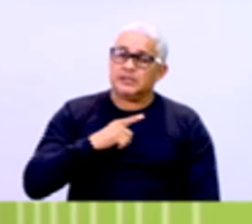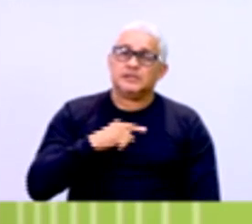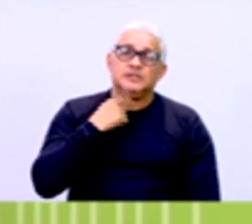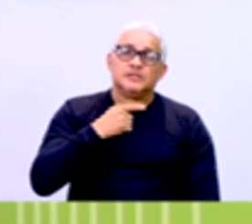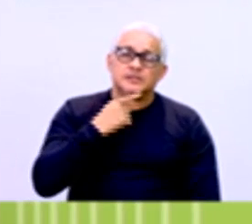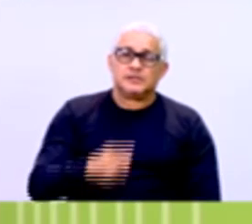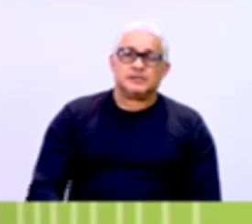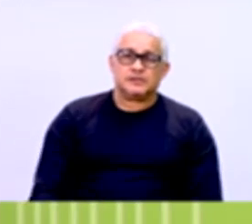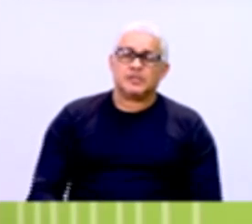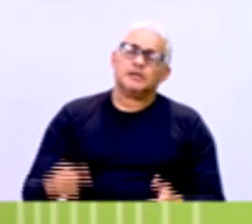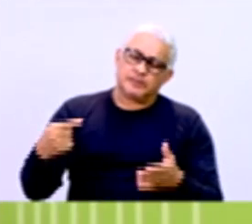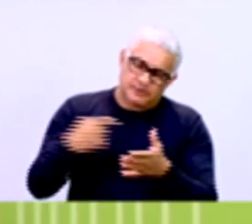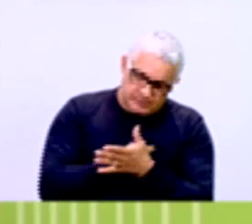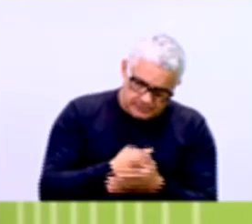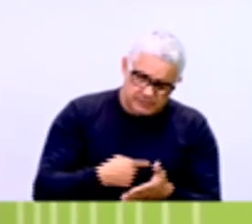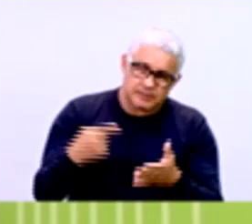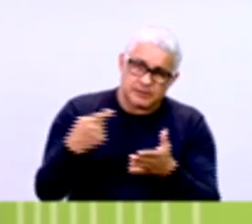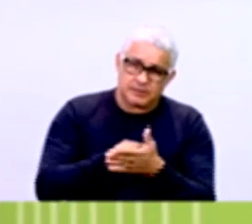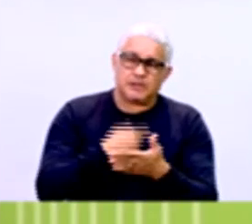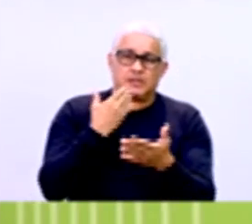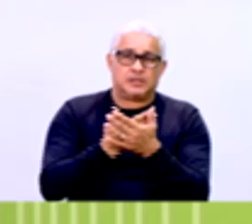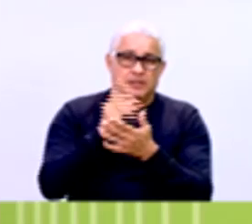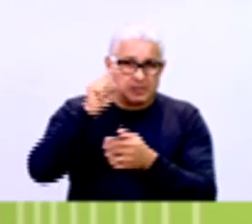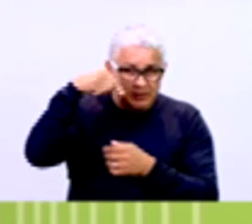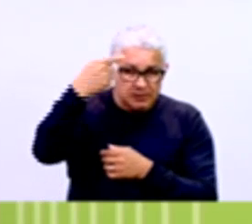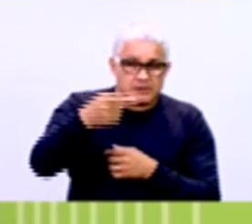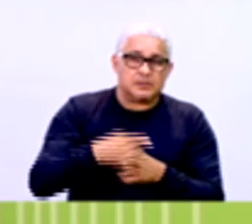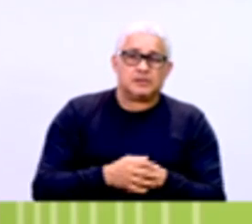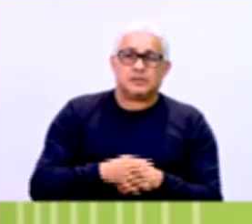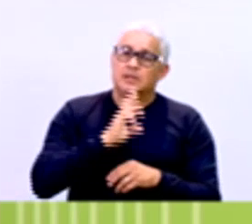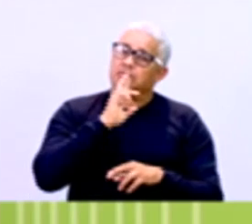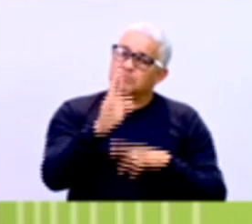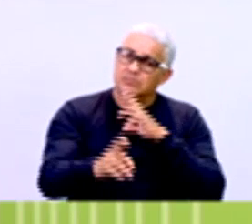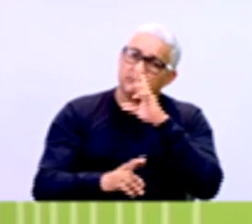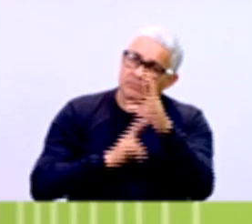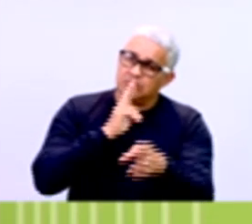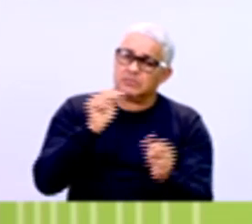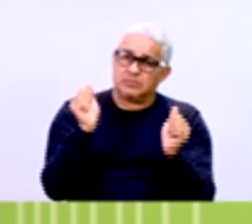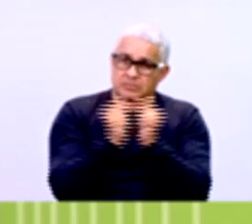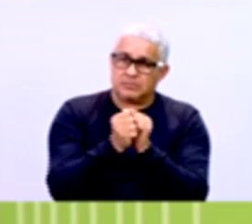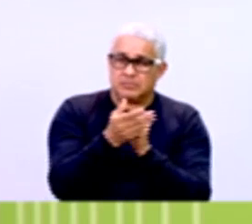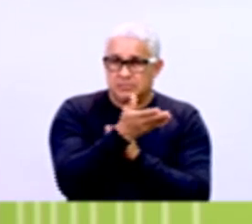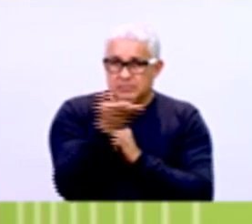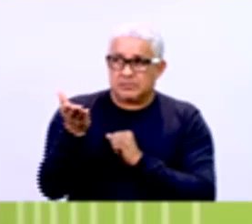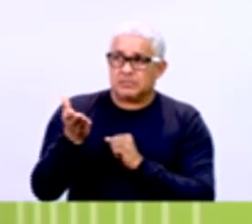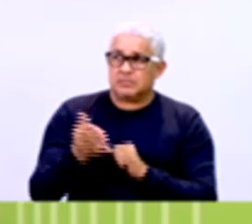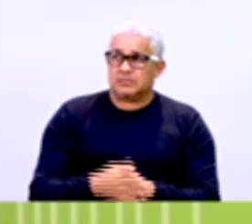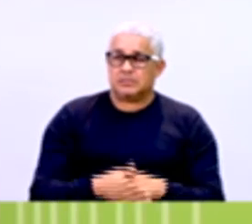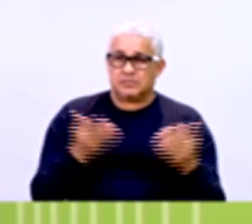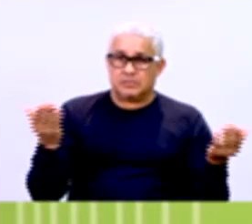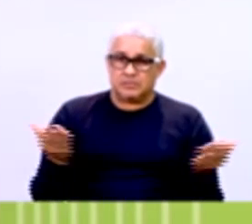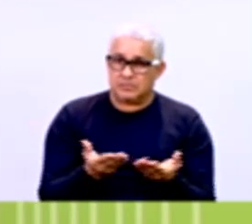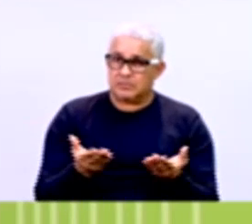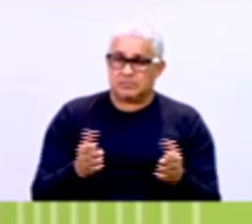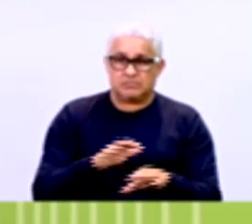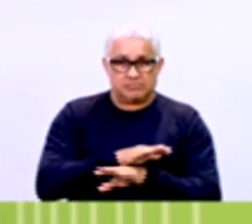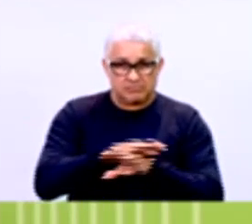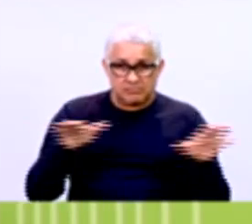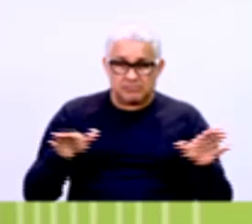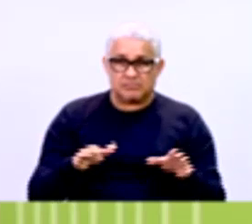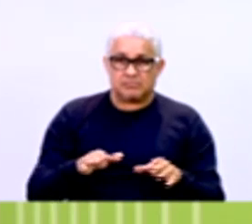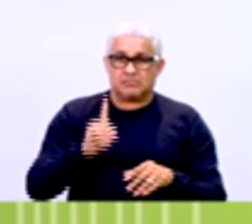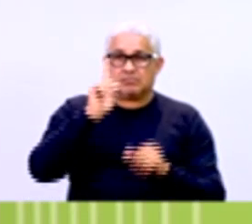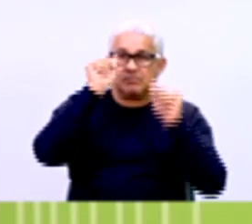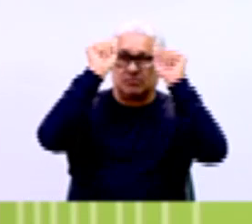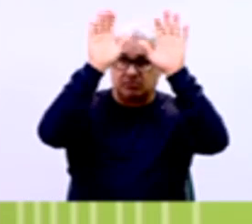alguma dúvida, traz essa dúvida na próxima aula, que a gente vai estar tratando, vai estar trabalhando com vocês. Por hoje é só. Fiquem